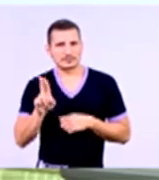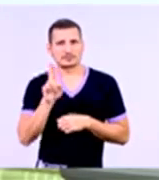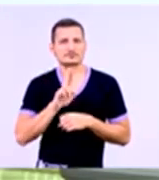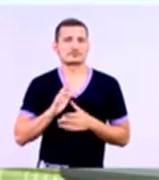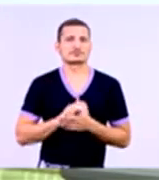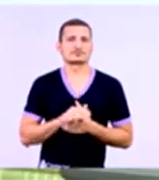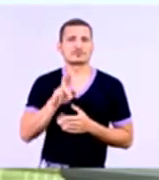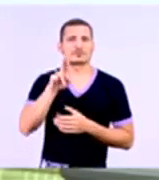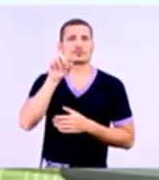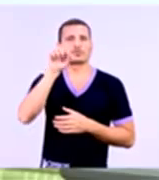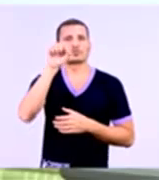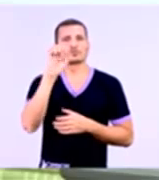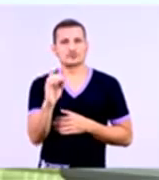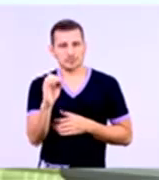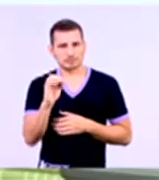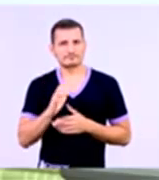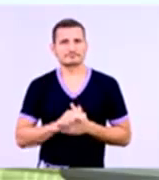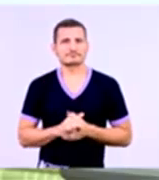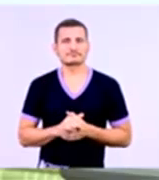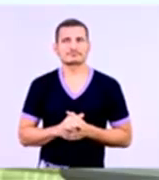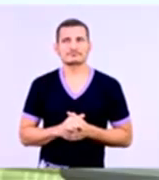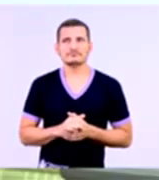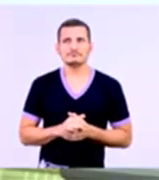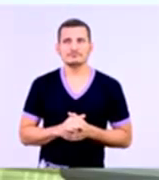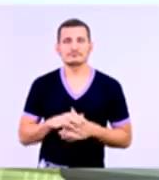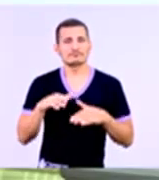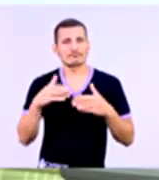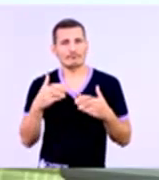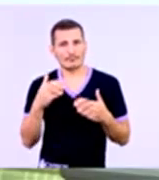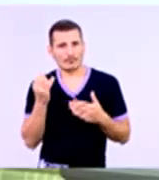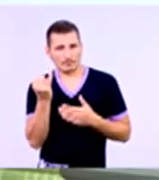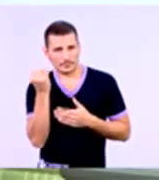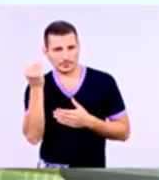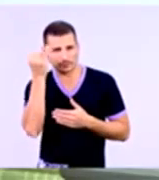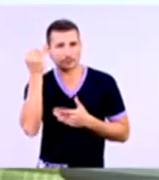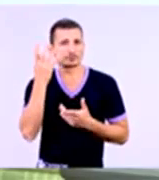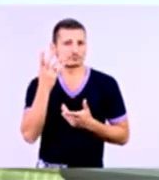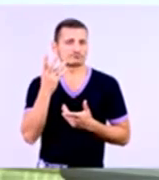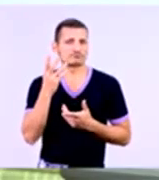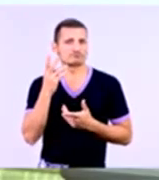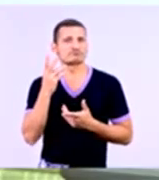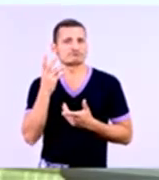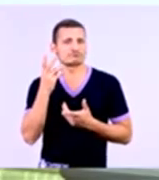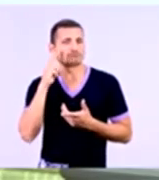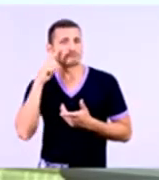uso pelo usuário final. Então é importante rever